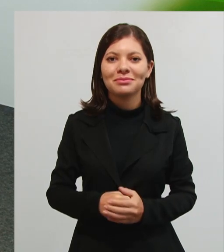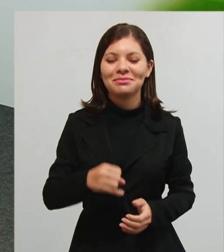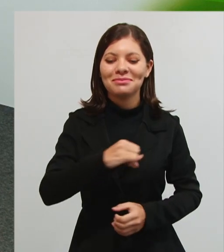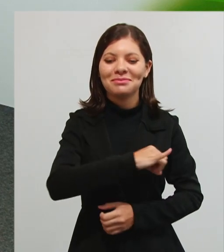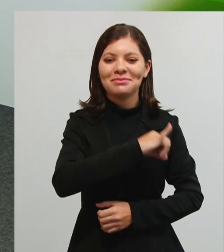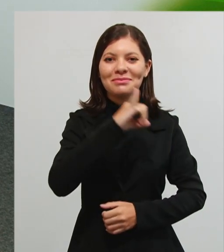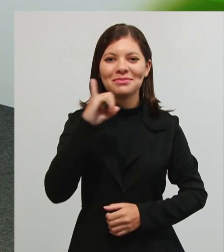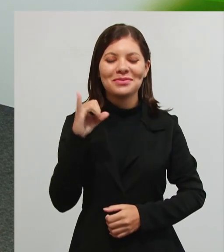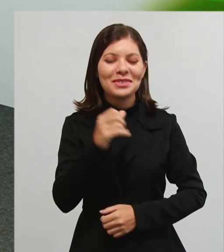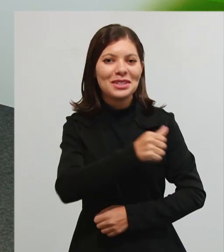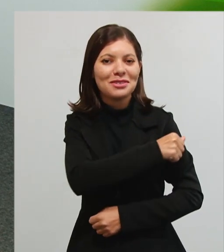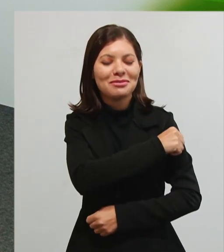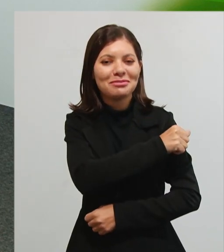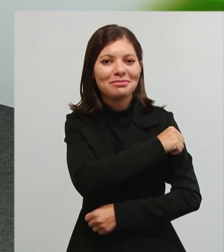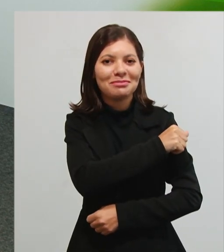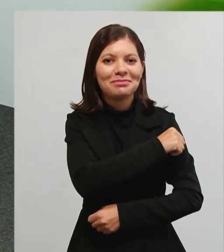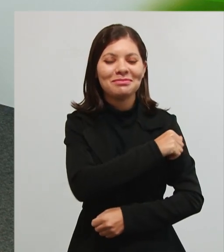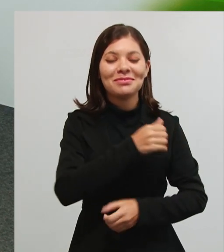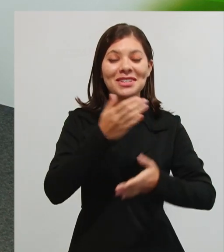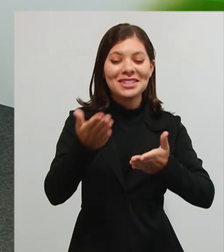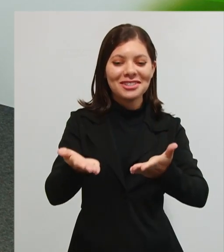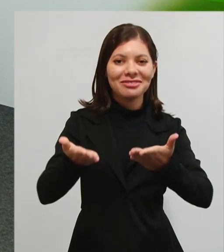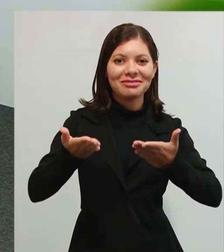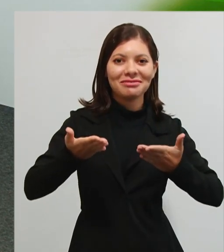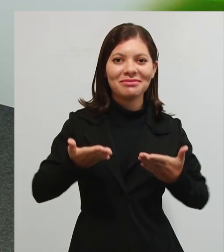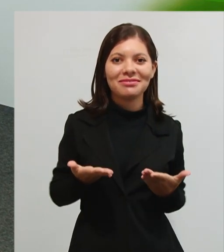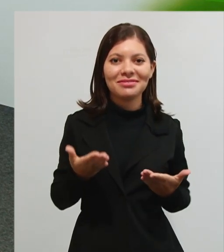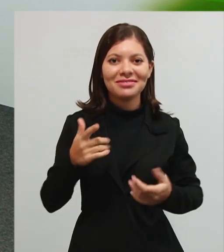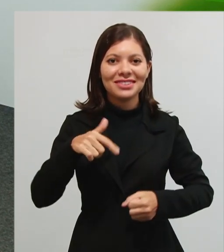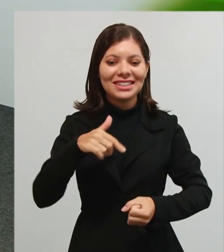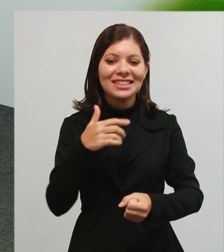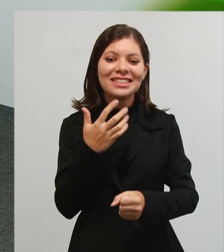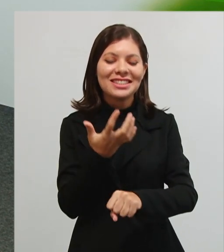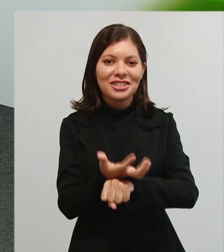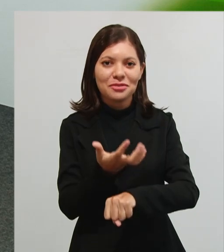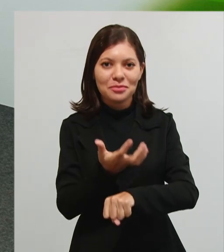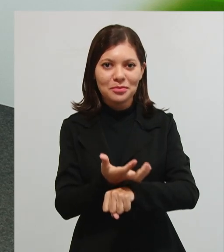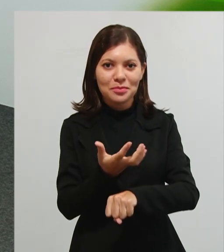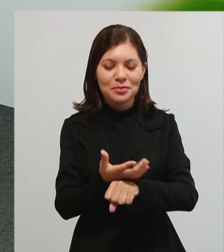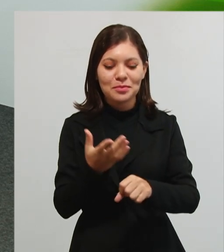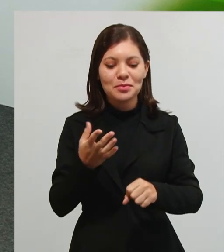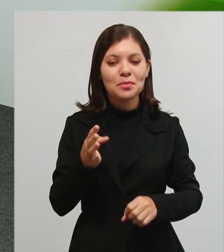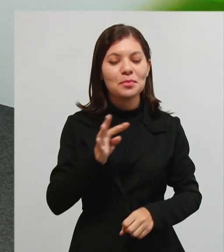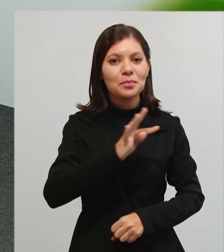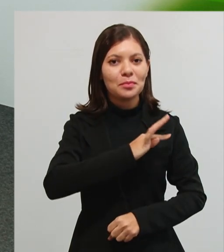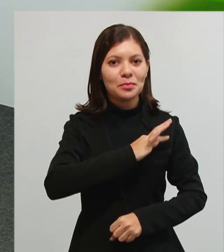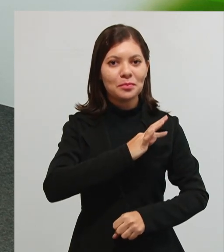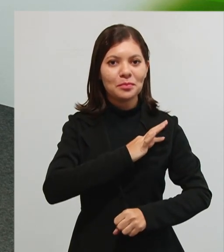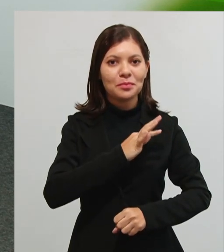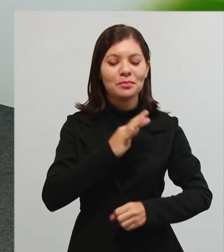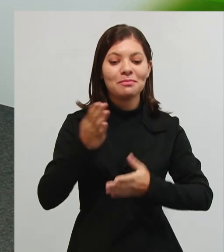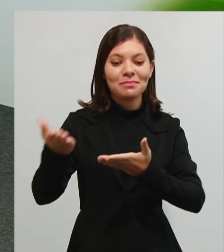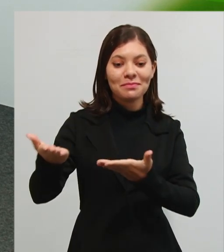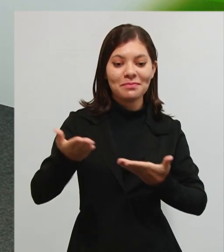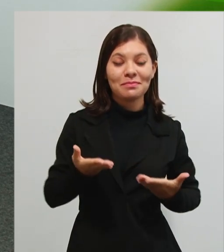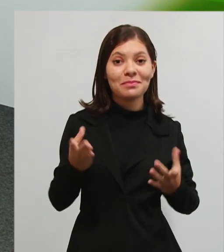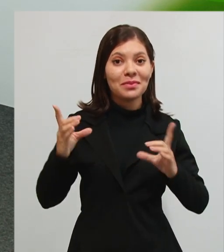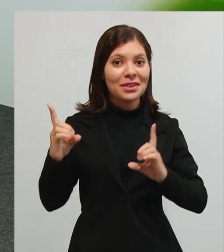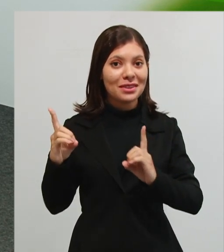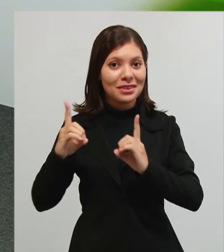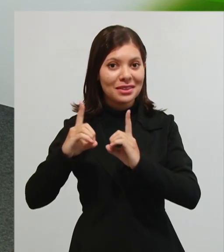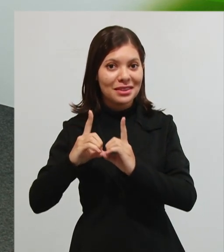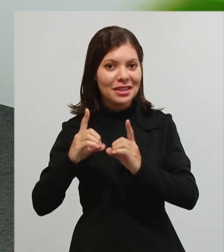Olá queridos alunos e alunas sejam muito bem-vindos a nossa disciplina de técnicas de recepção atendimento